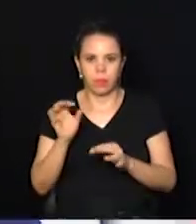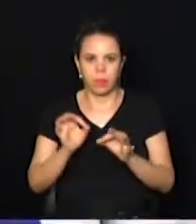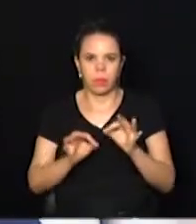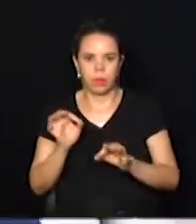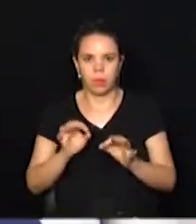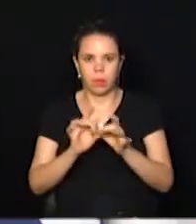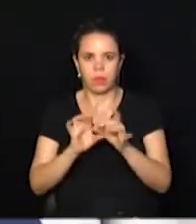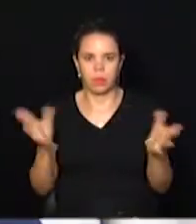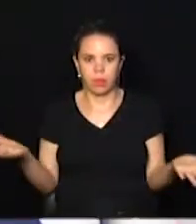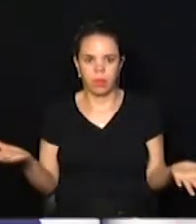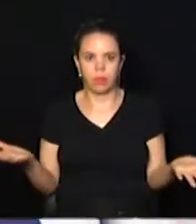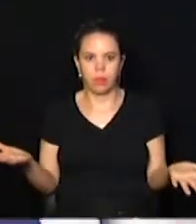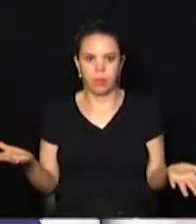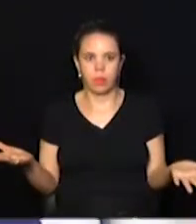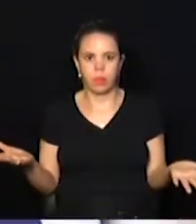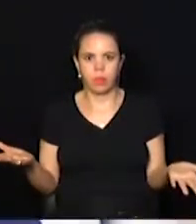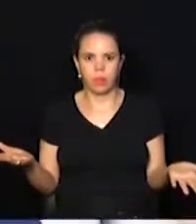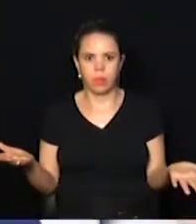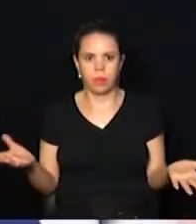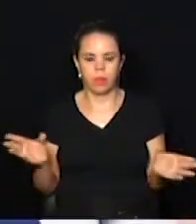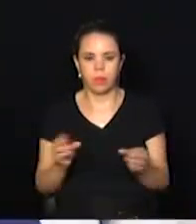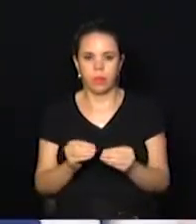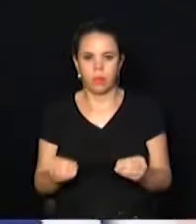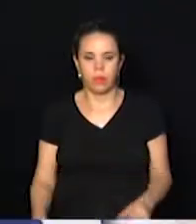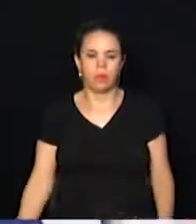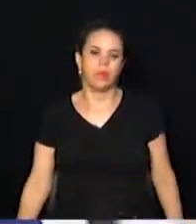de democracia, de solidariedade. É isso, pessoal.